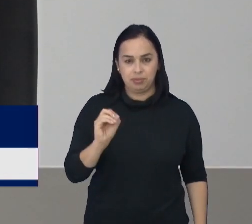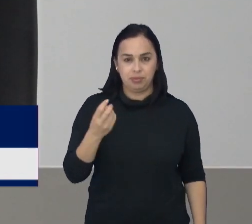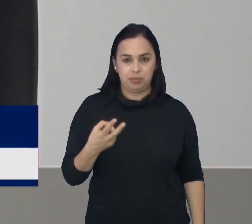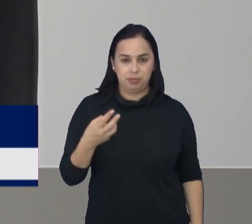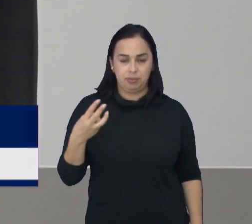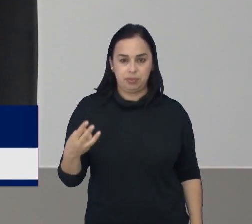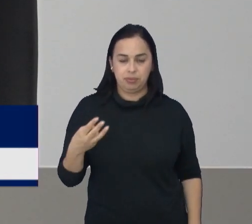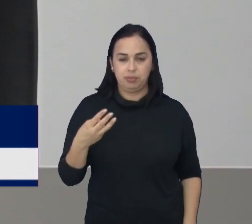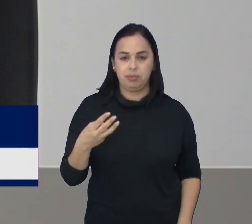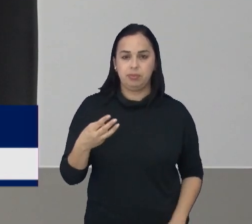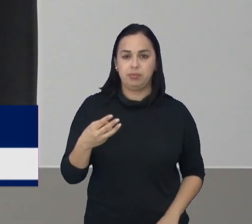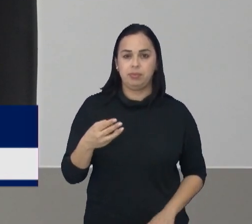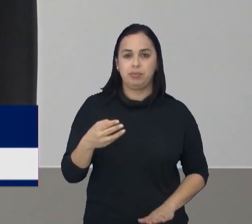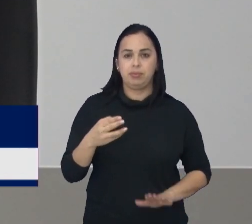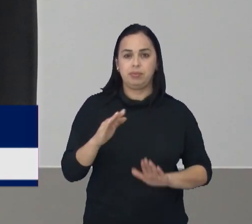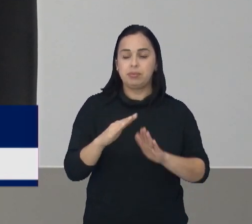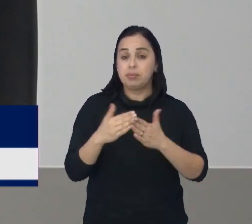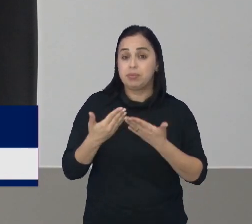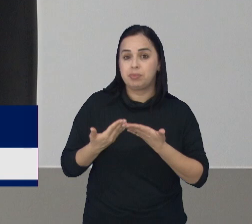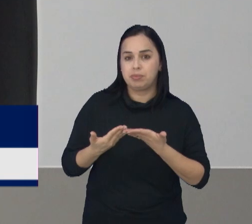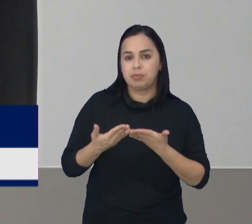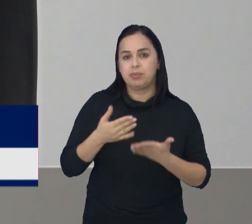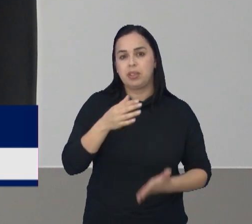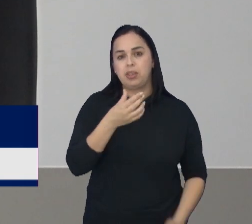5143/2023, requerimento número